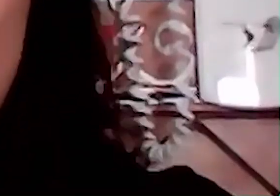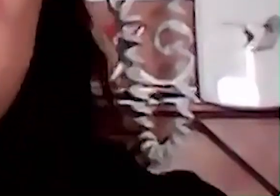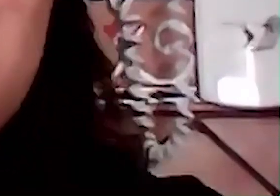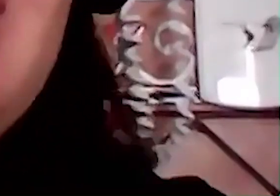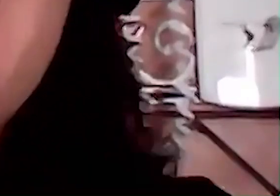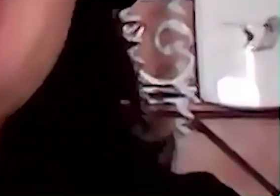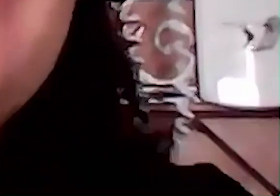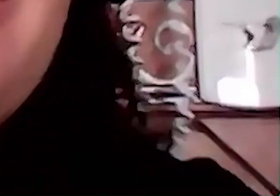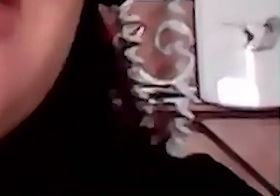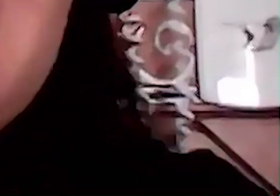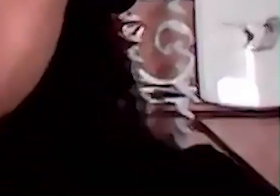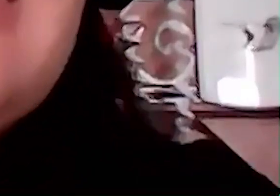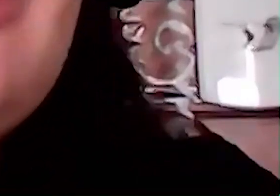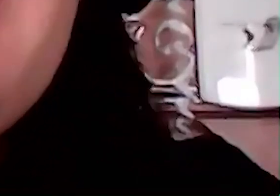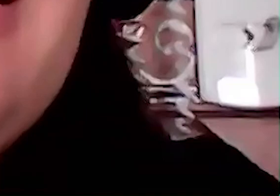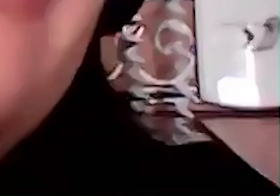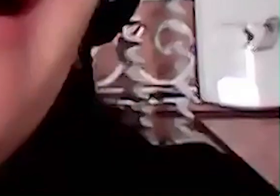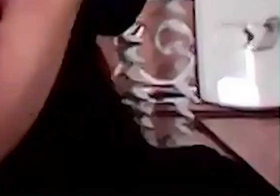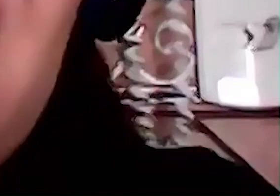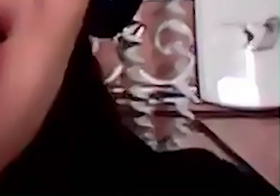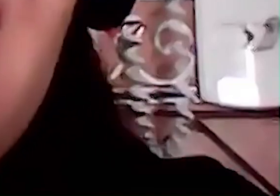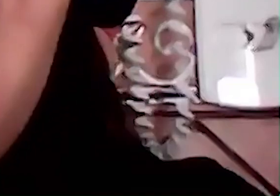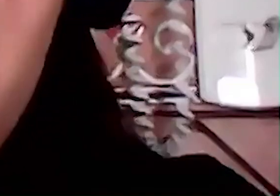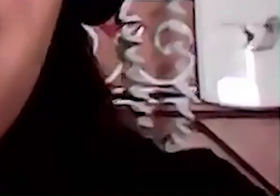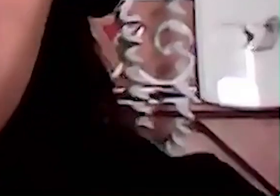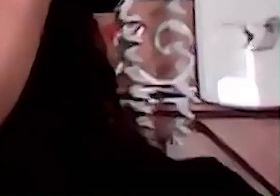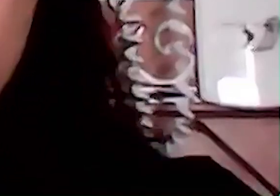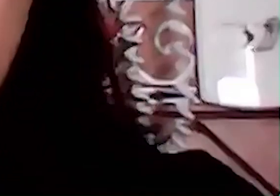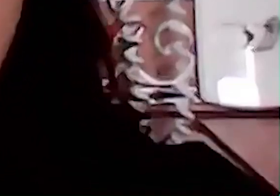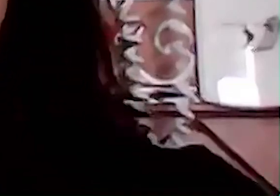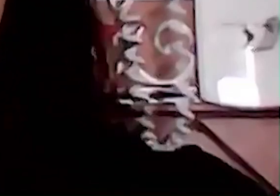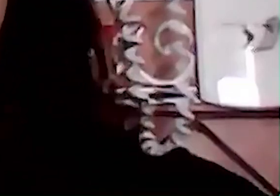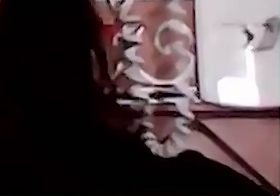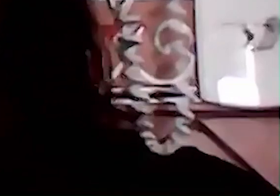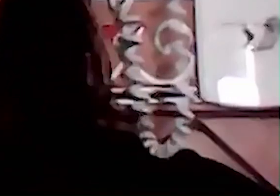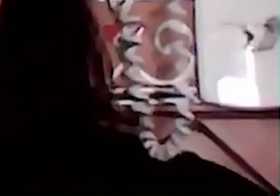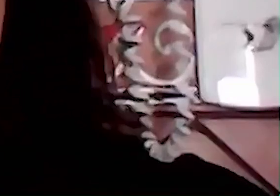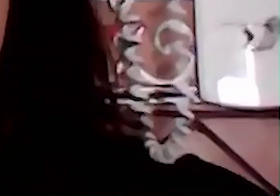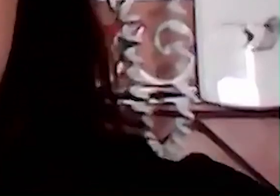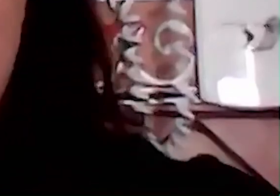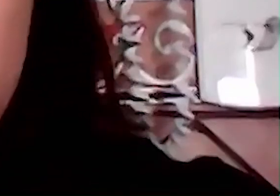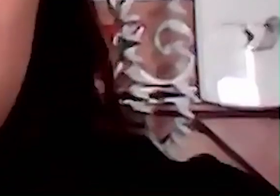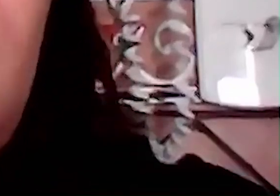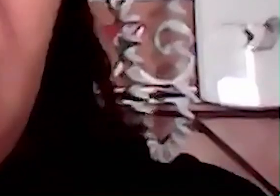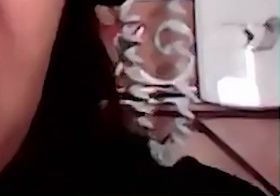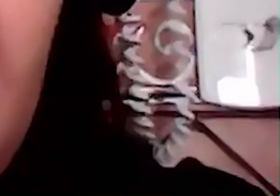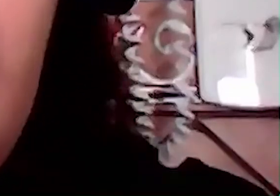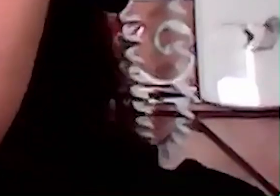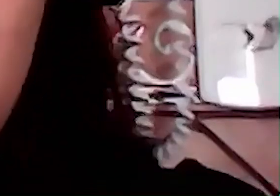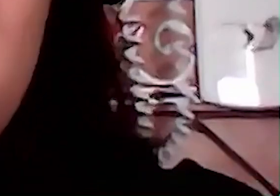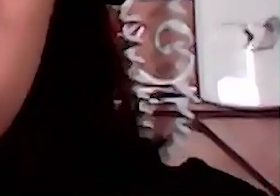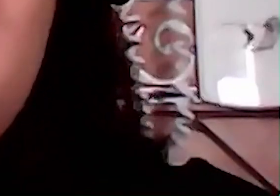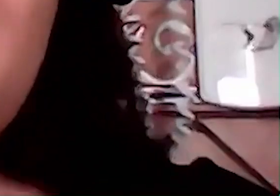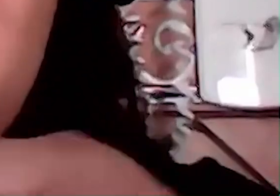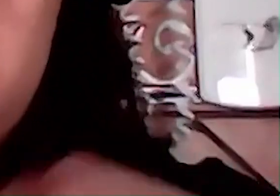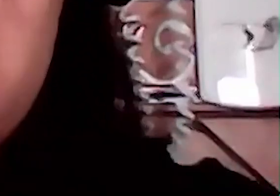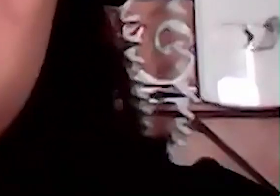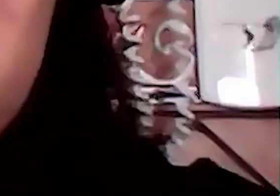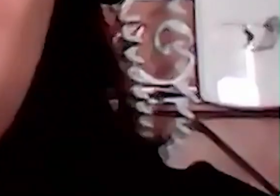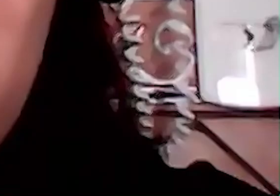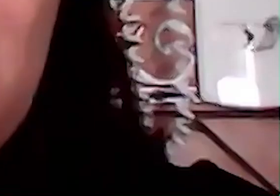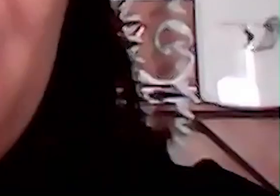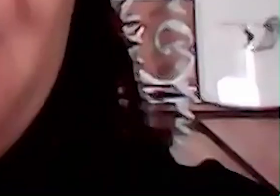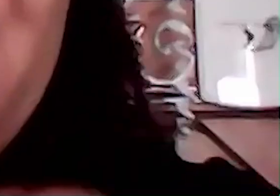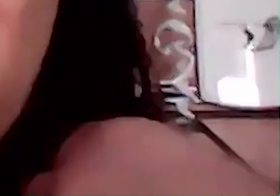de danos o que tá por trás da história da VG foram eh eh São histórias muito grande muito